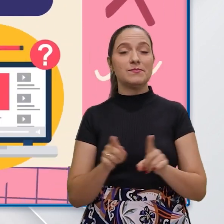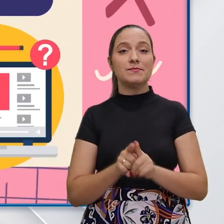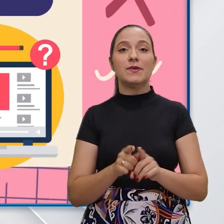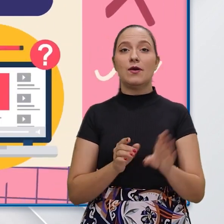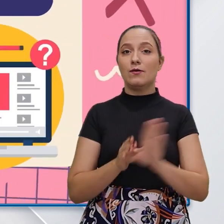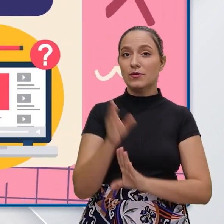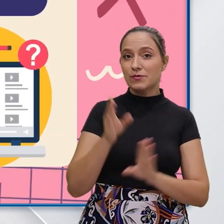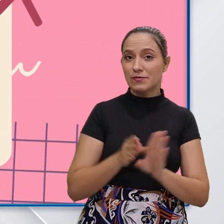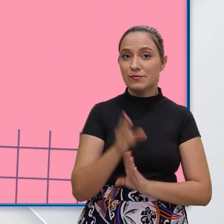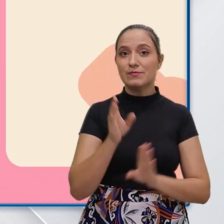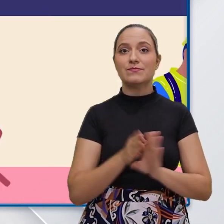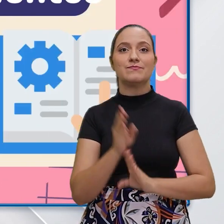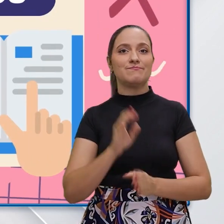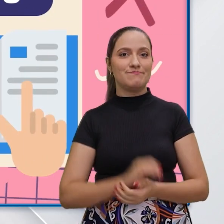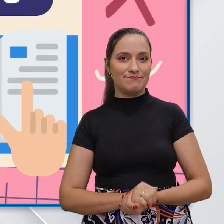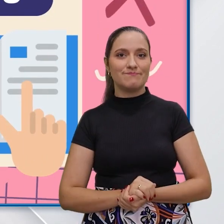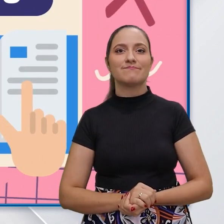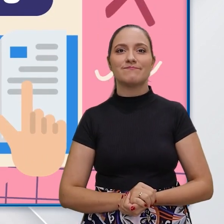tutoriais,